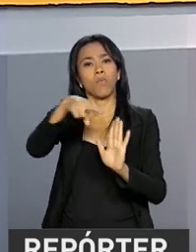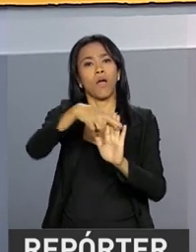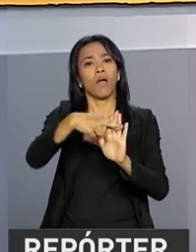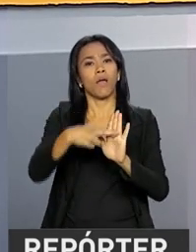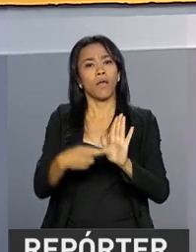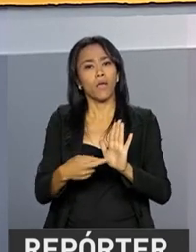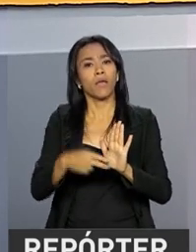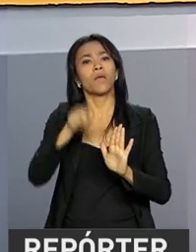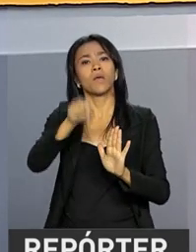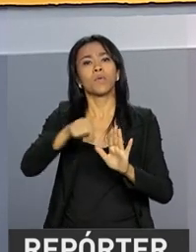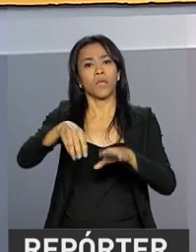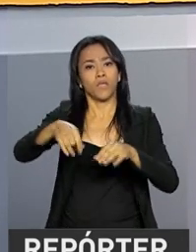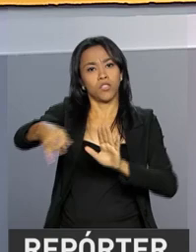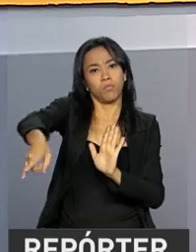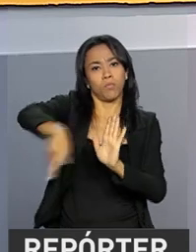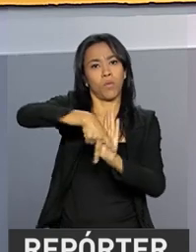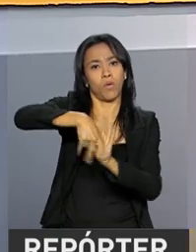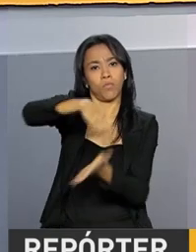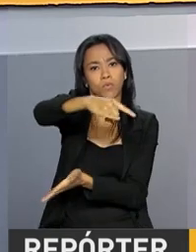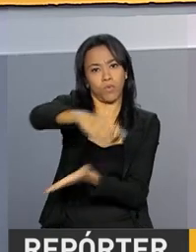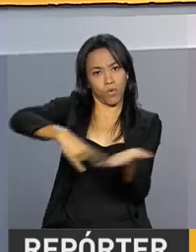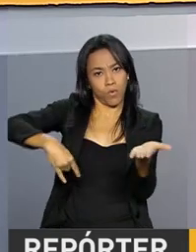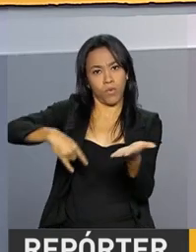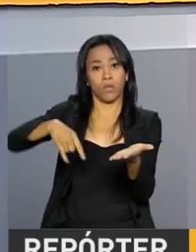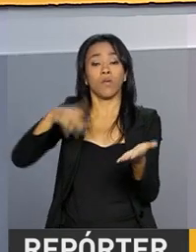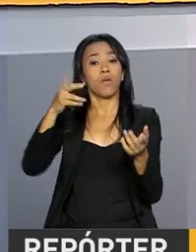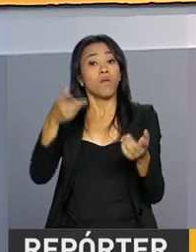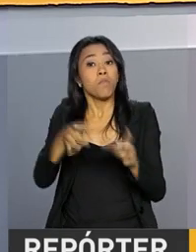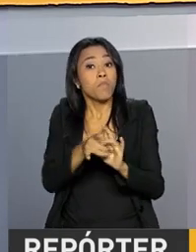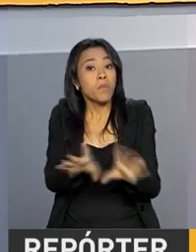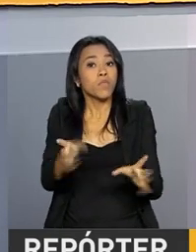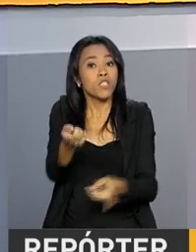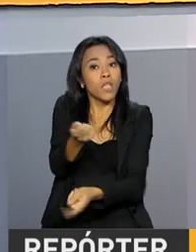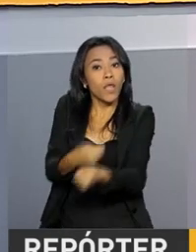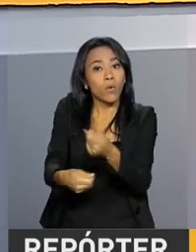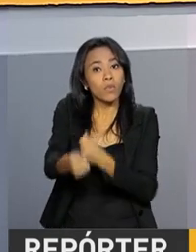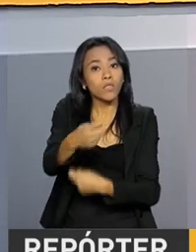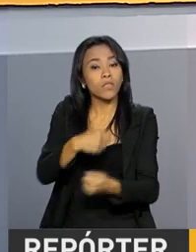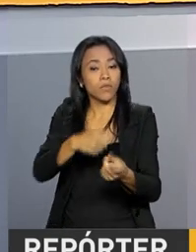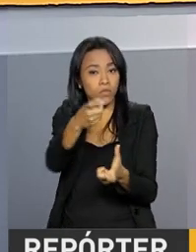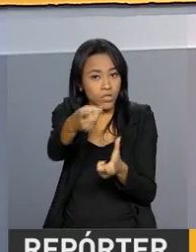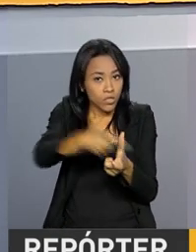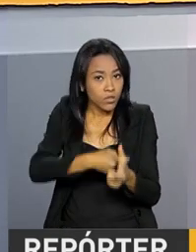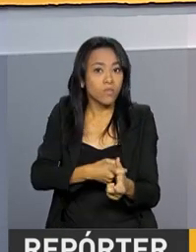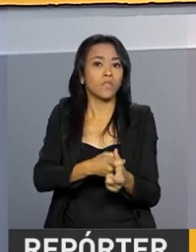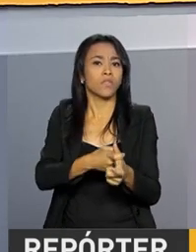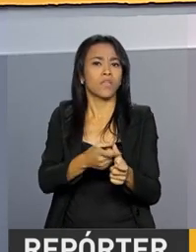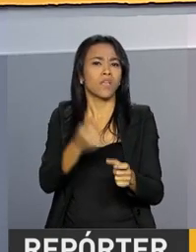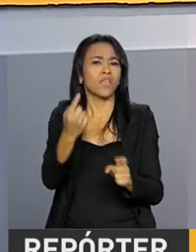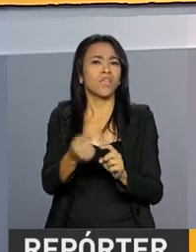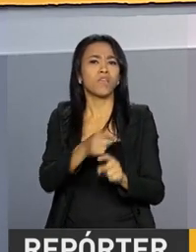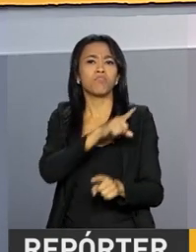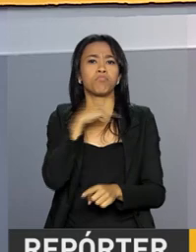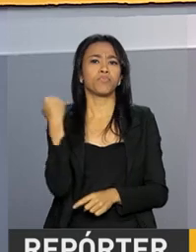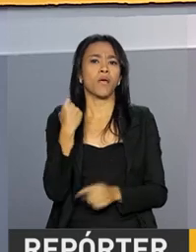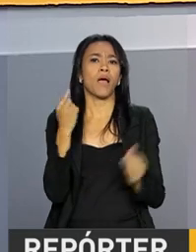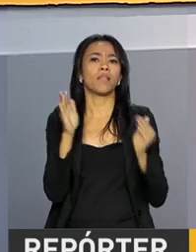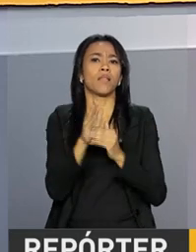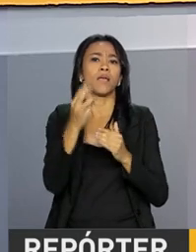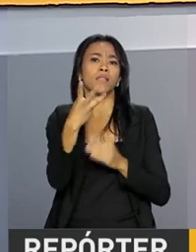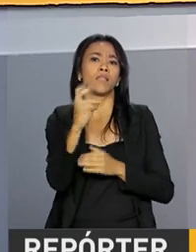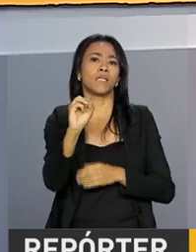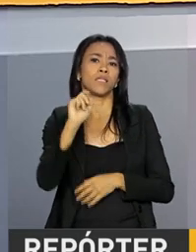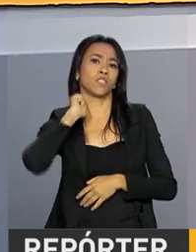Regularização Tributária Rural. O programa permite a renegociação dos débitos dos produtores rurais que venceram até 30 de abril